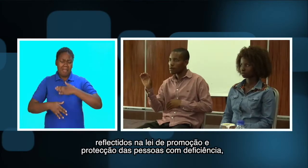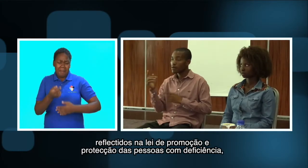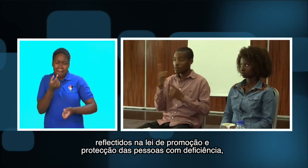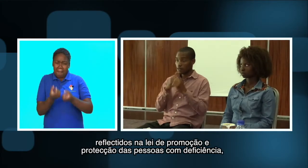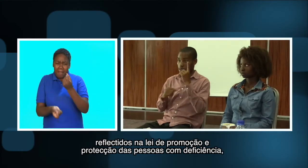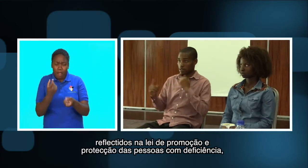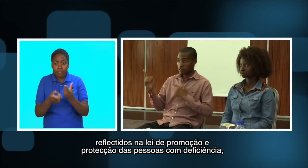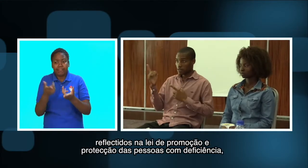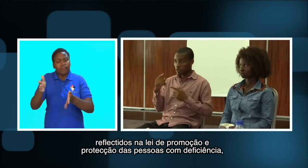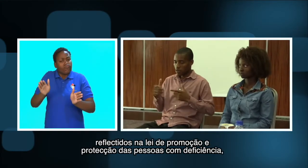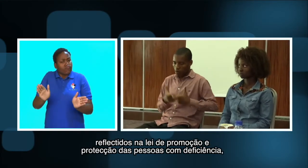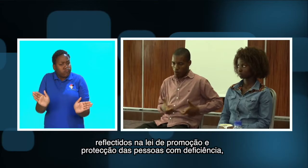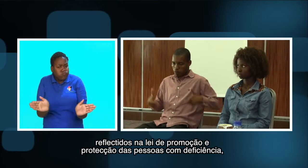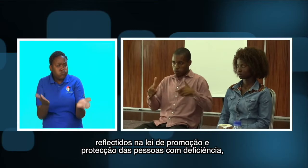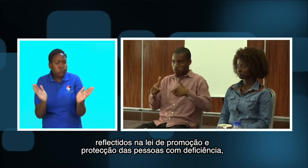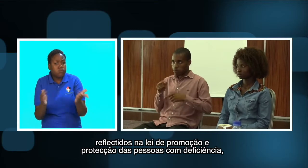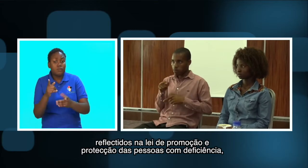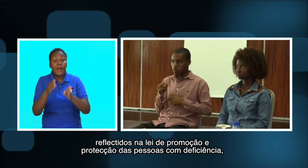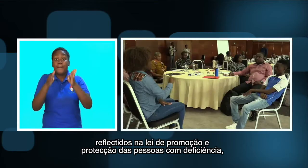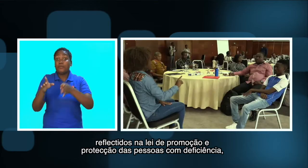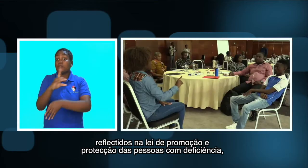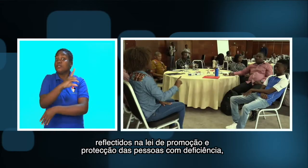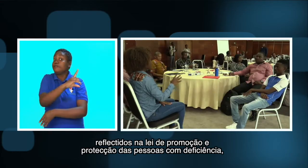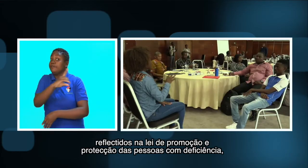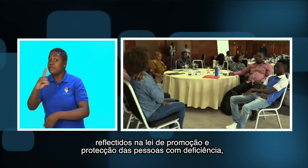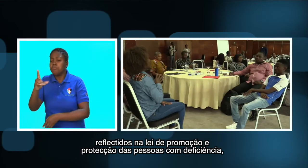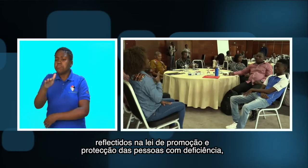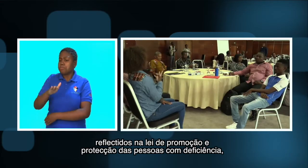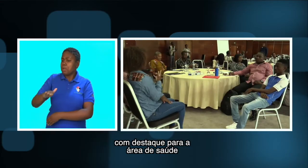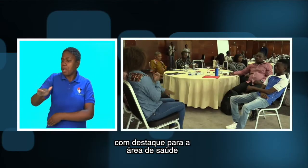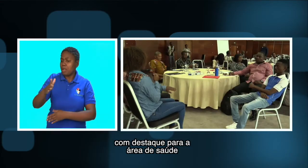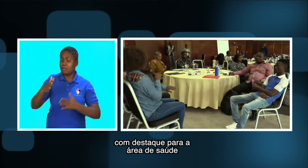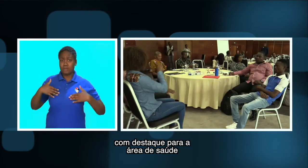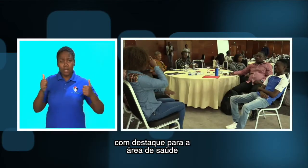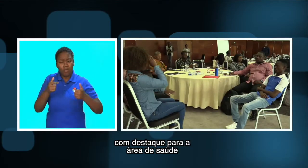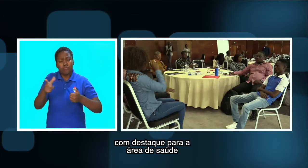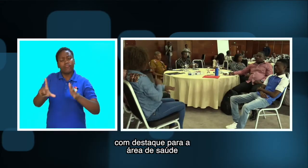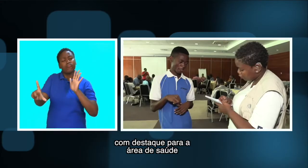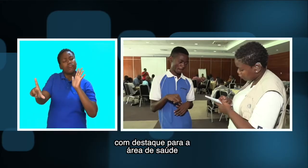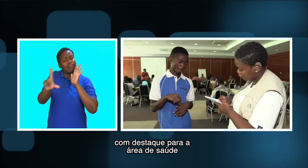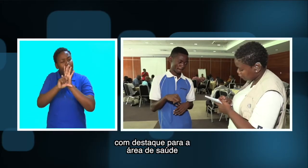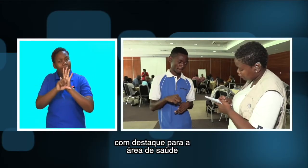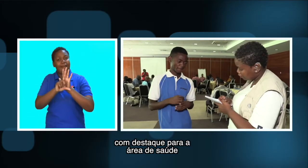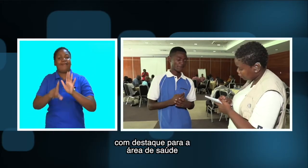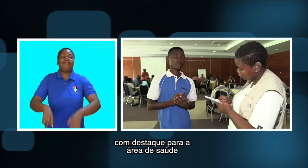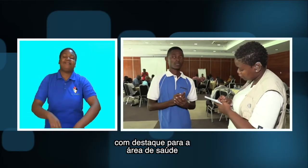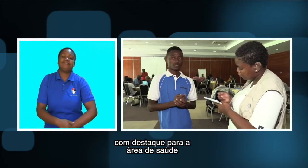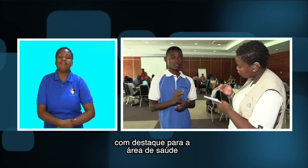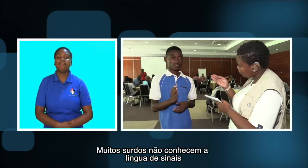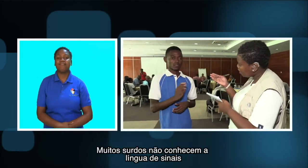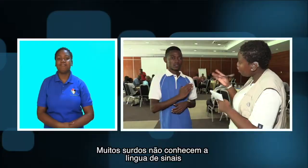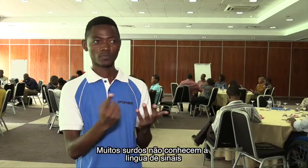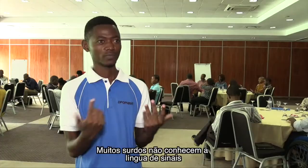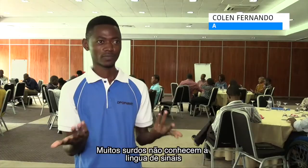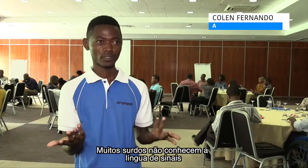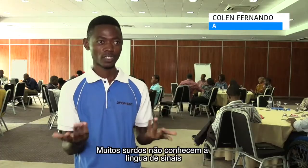na lei de promoção e proteção das pessoas com deficiência, com destaque para a área da saúde.